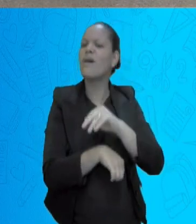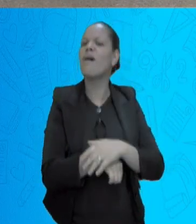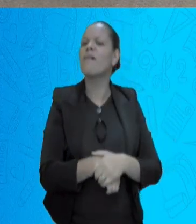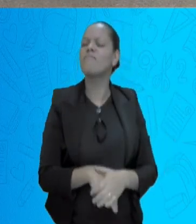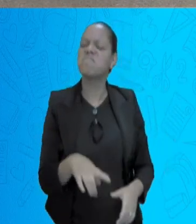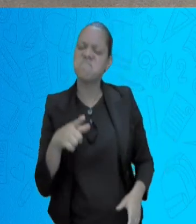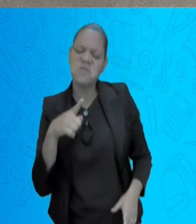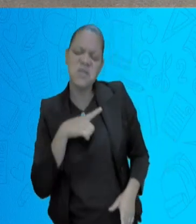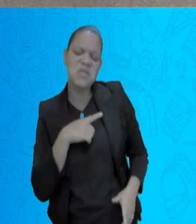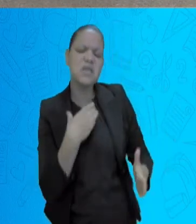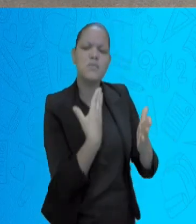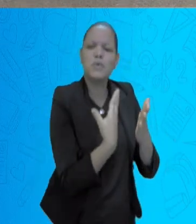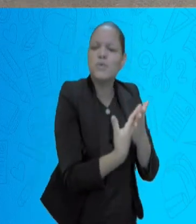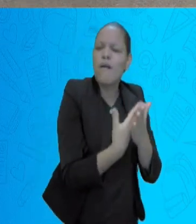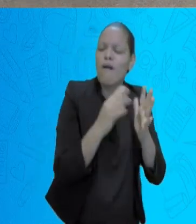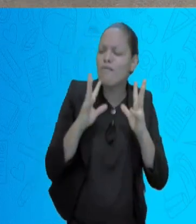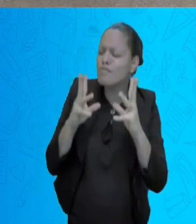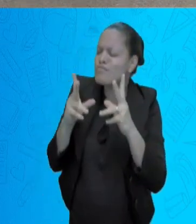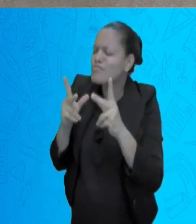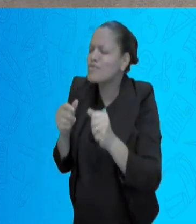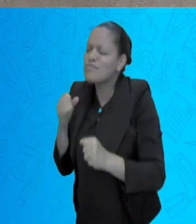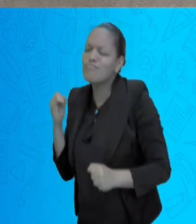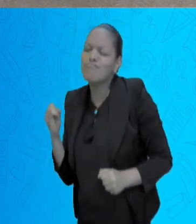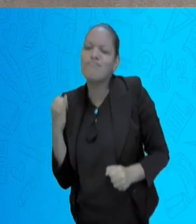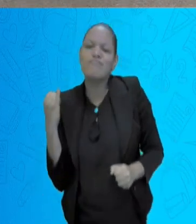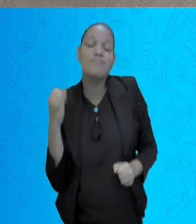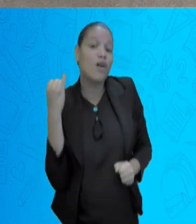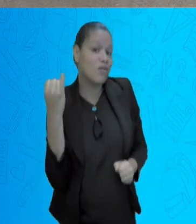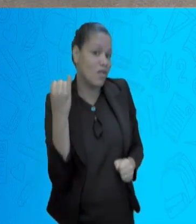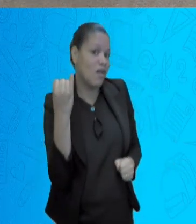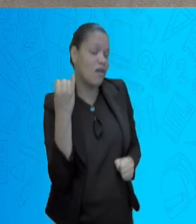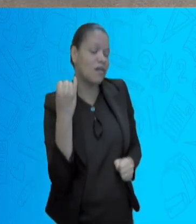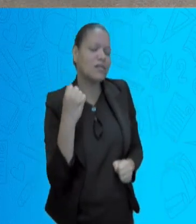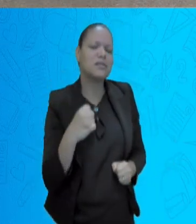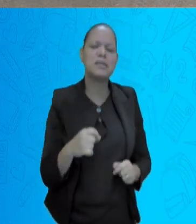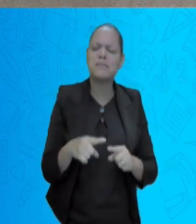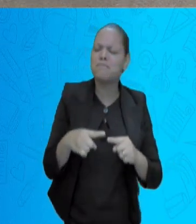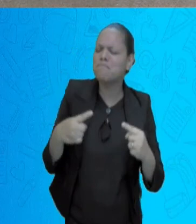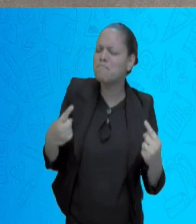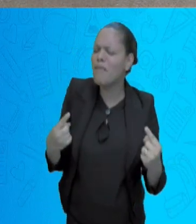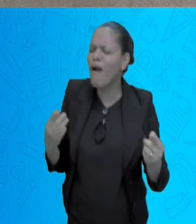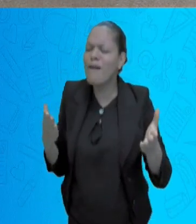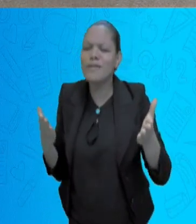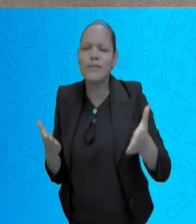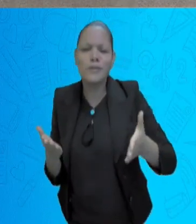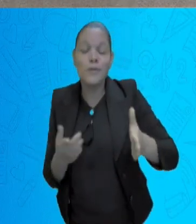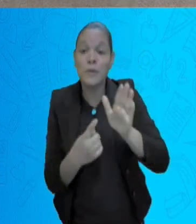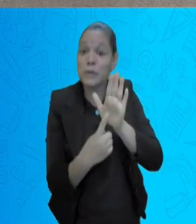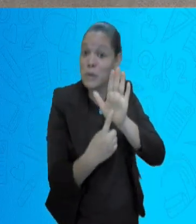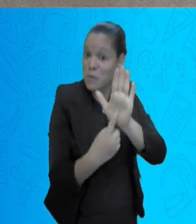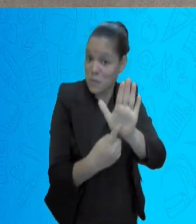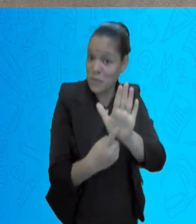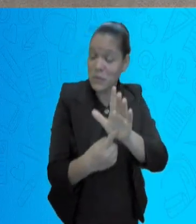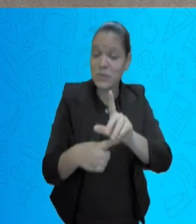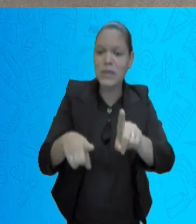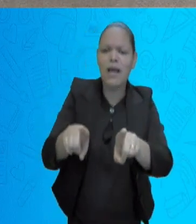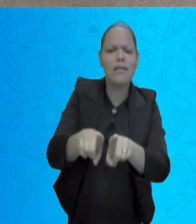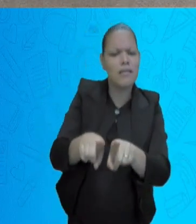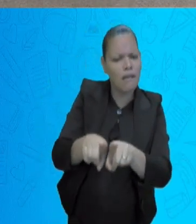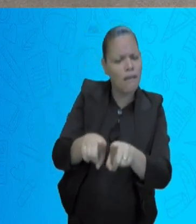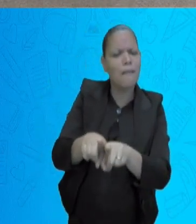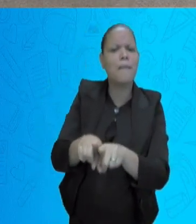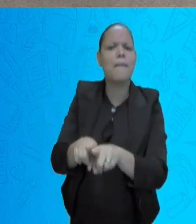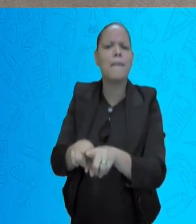todinha somente sobre produção textual. Mas hoje eu vou trazer para vocês também para relembrar